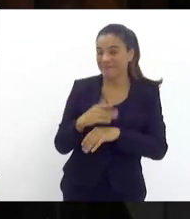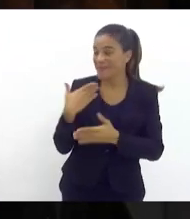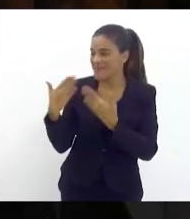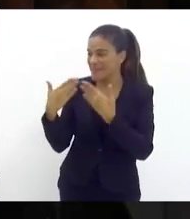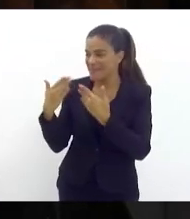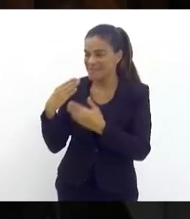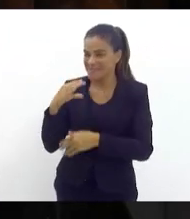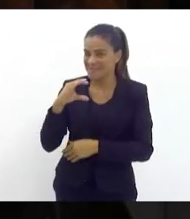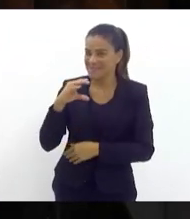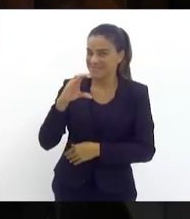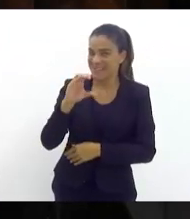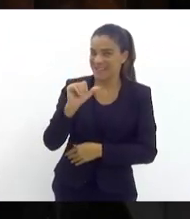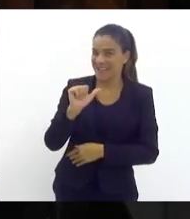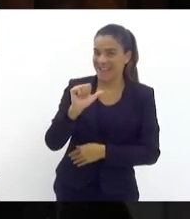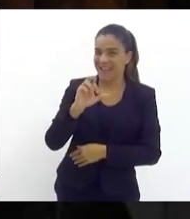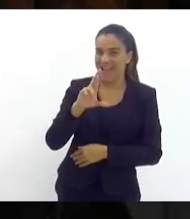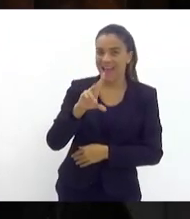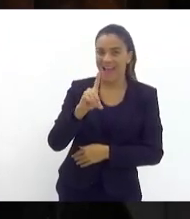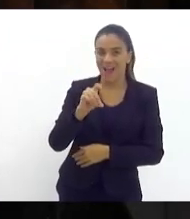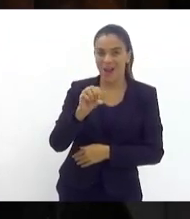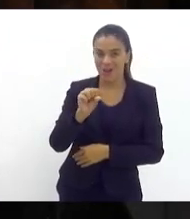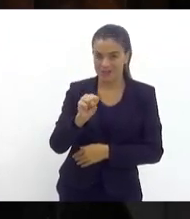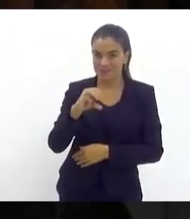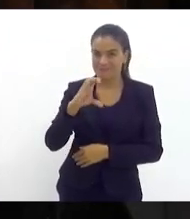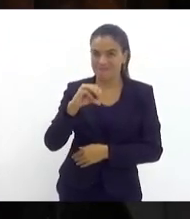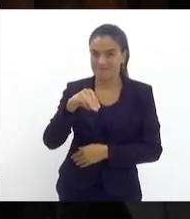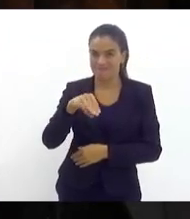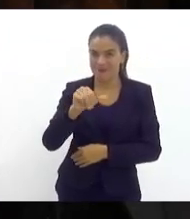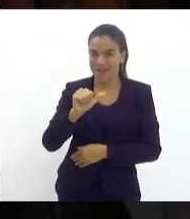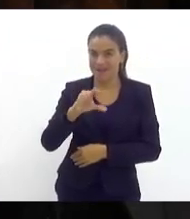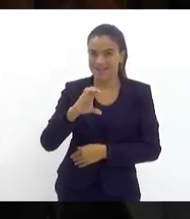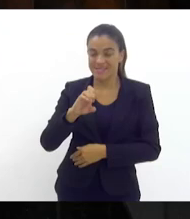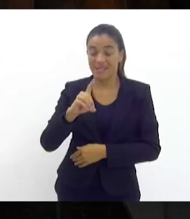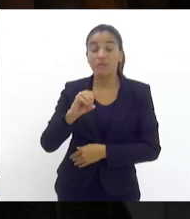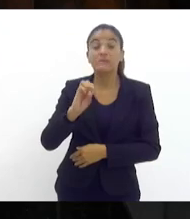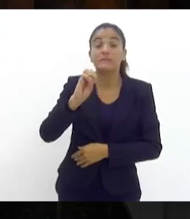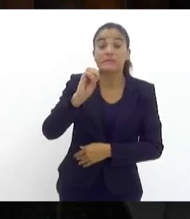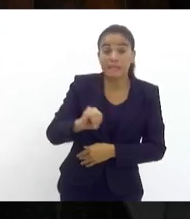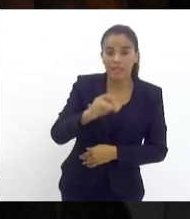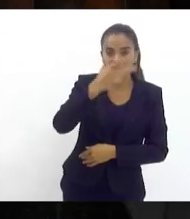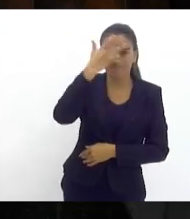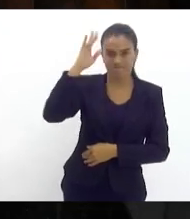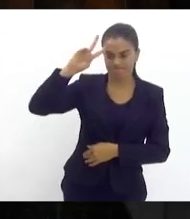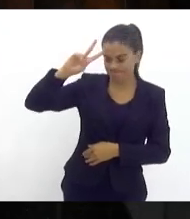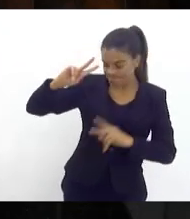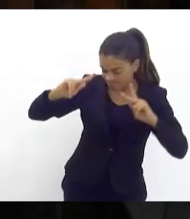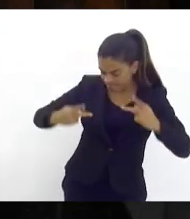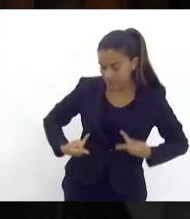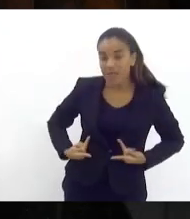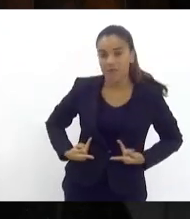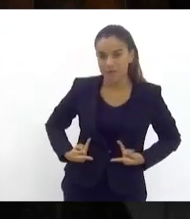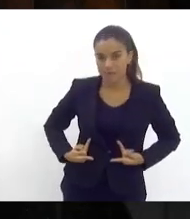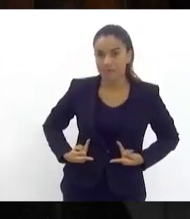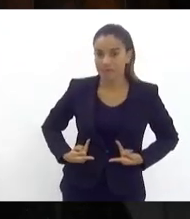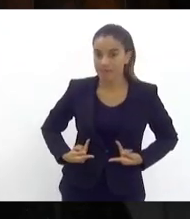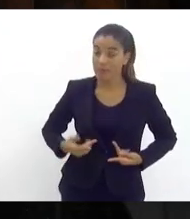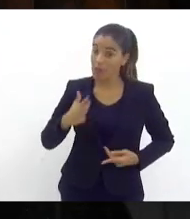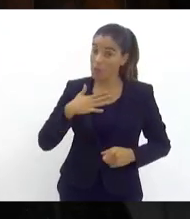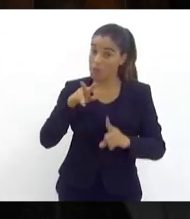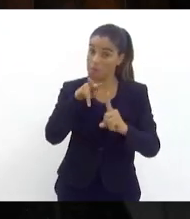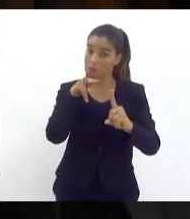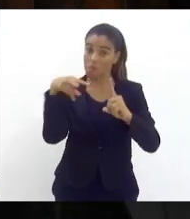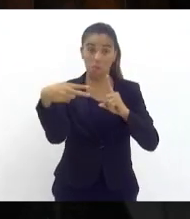não tive uma oportunidade que se o ser humano sou ponto de